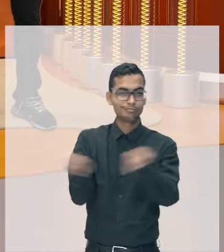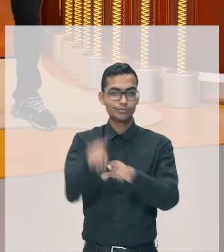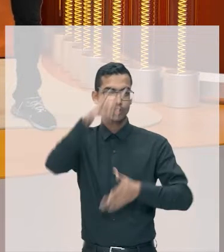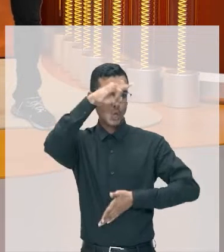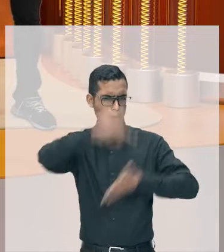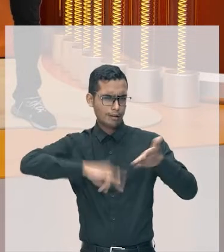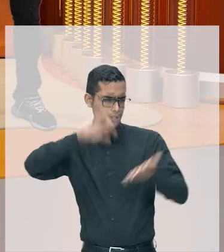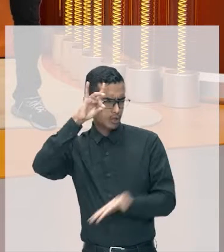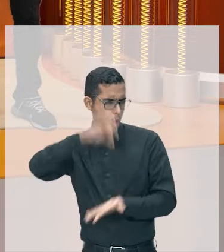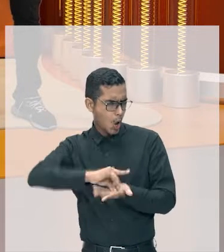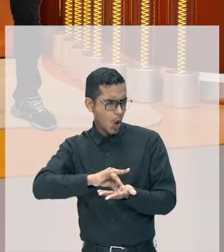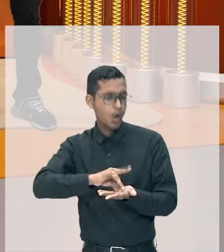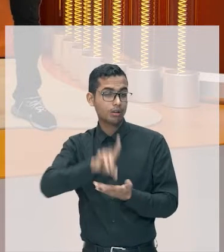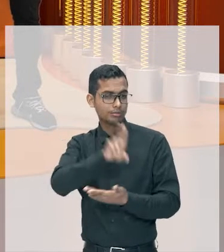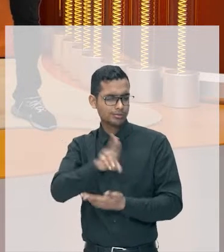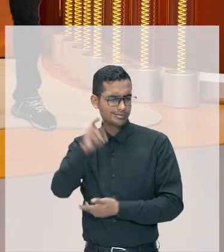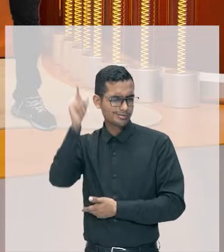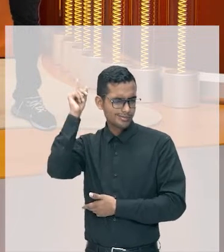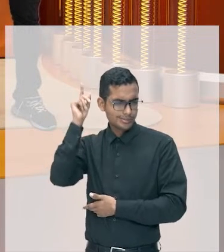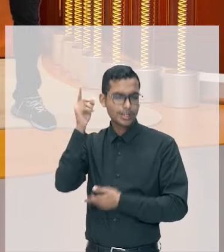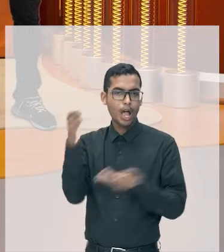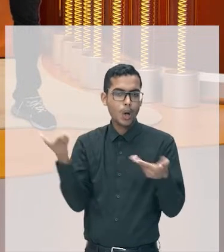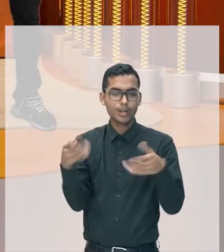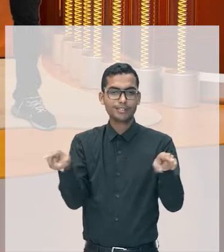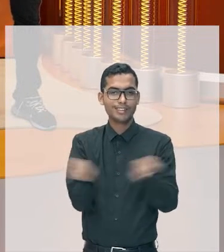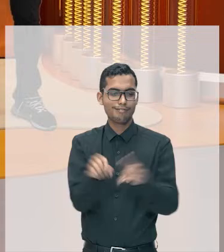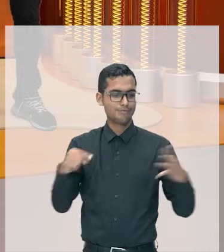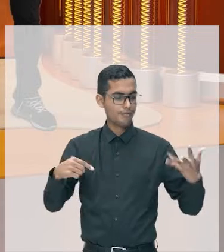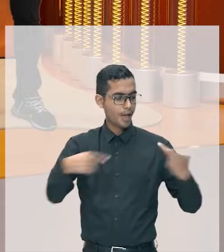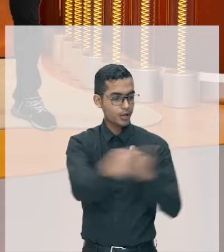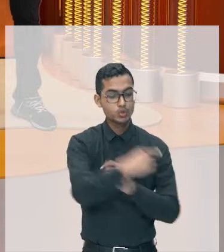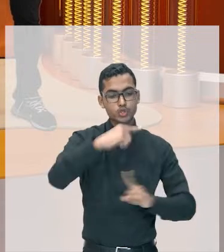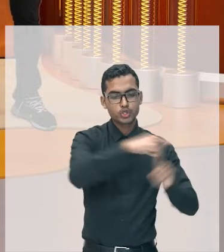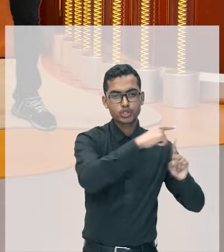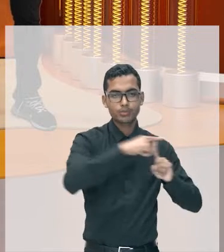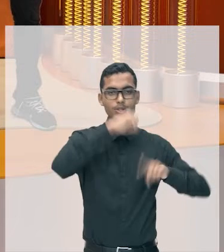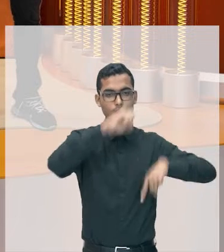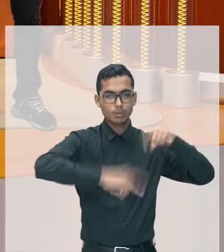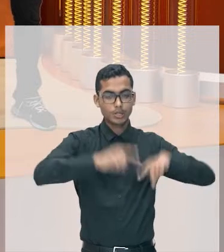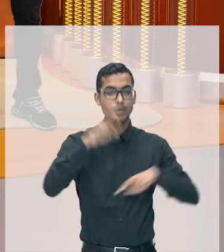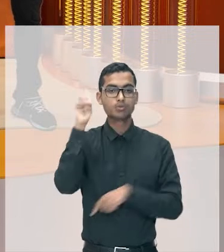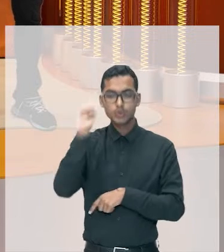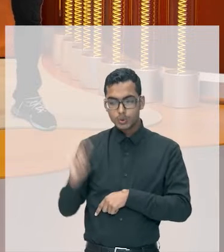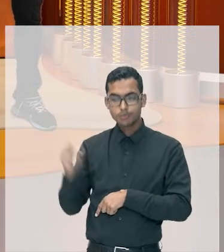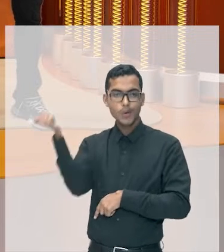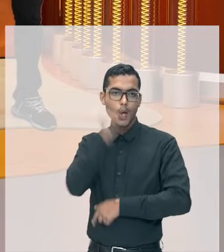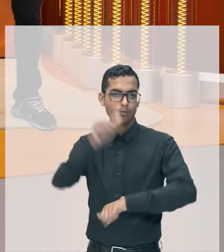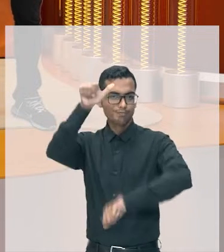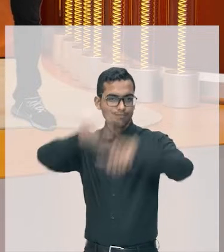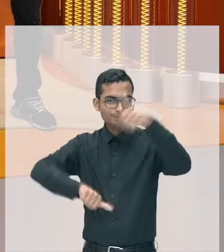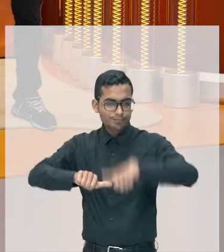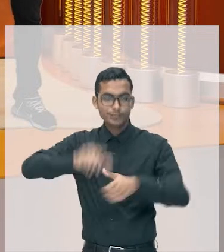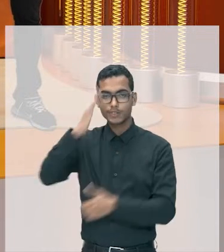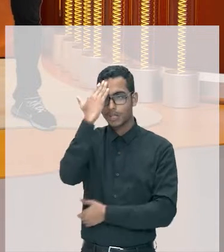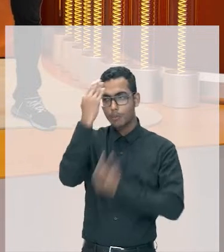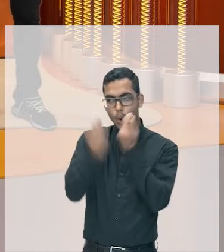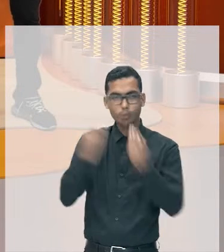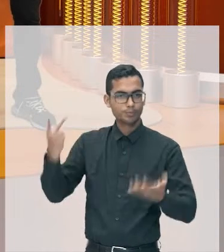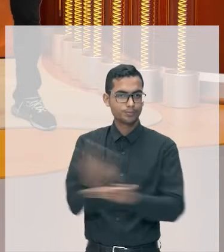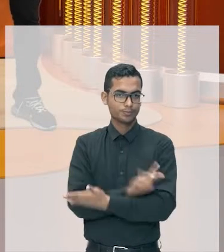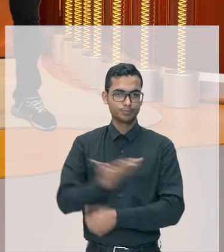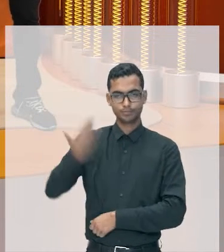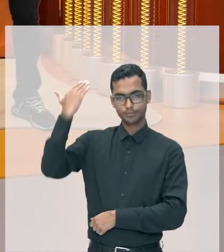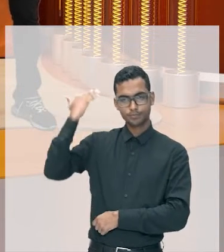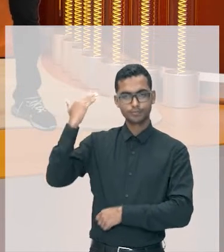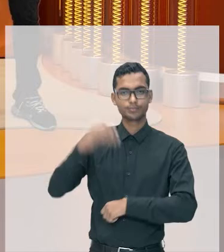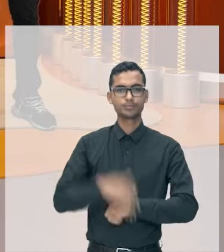oficiais que eram utilizados lá no século XVII, XVIII. As coisas mudaram, principalmente a partir do século XX, quando